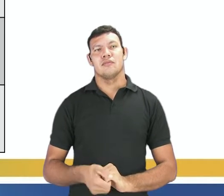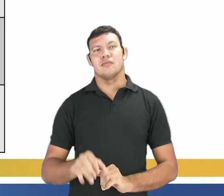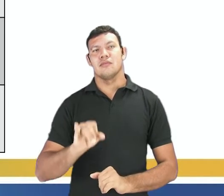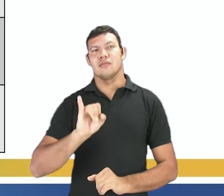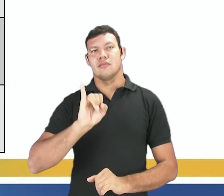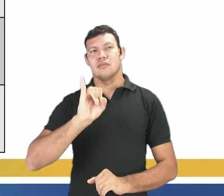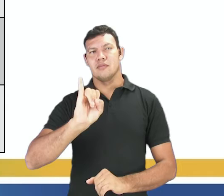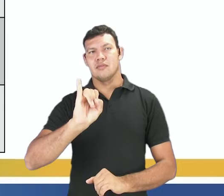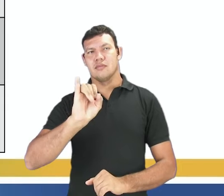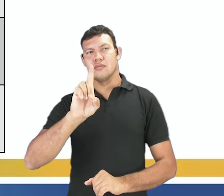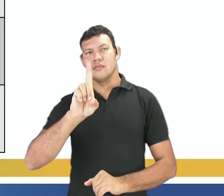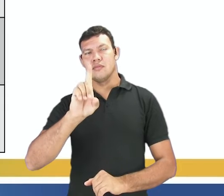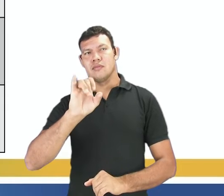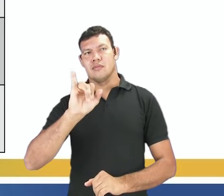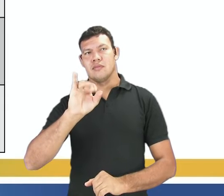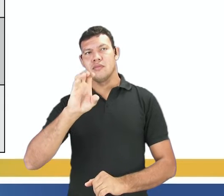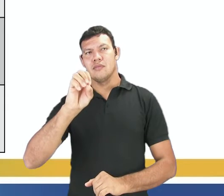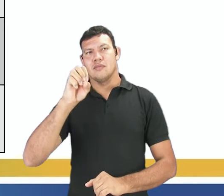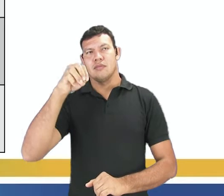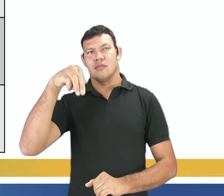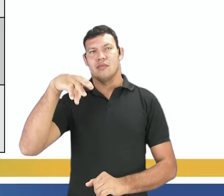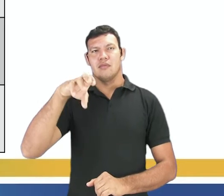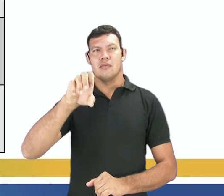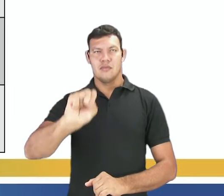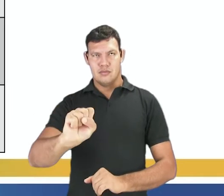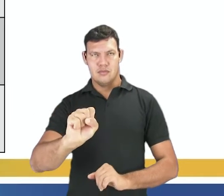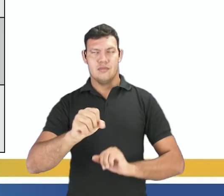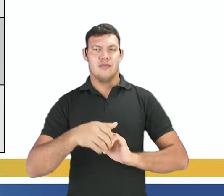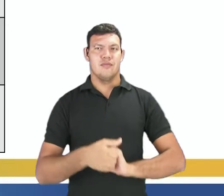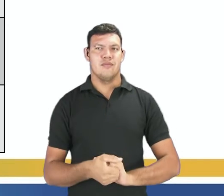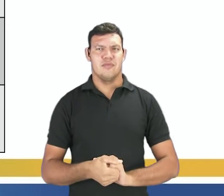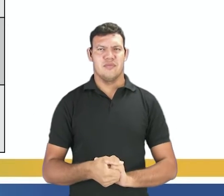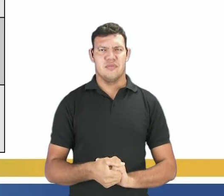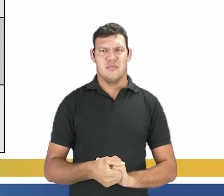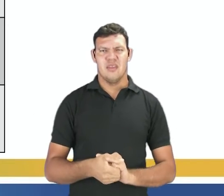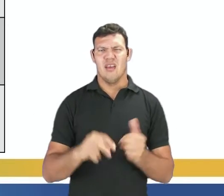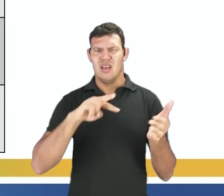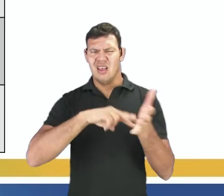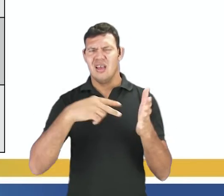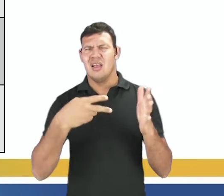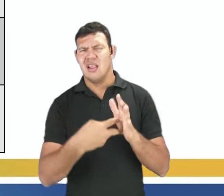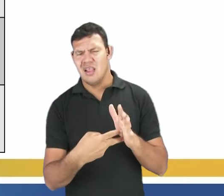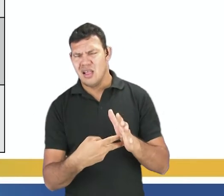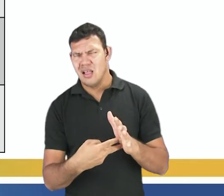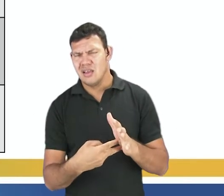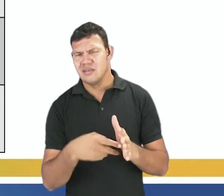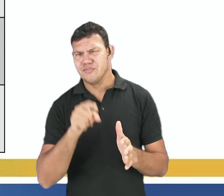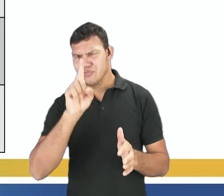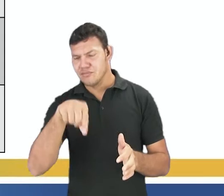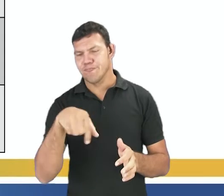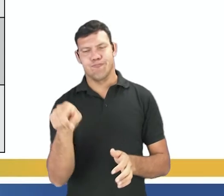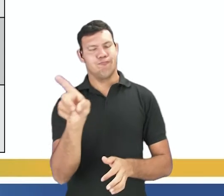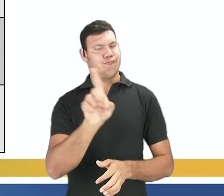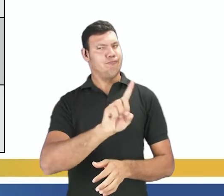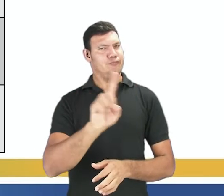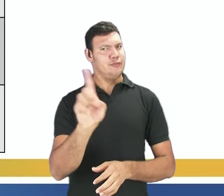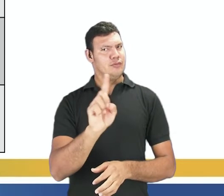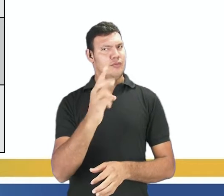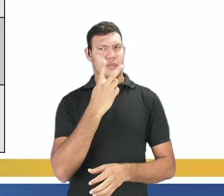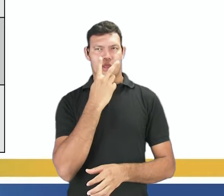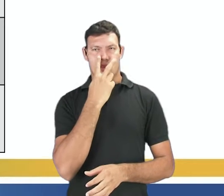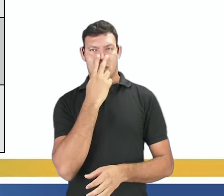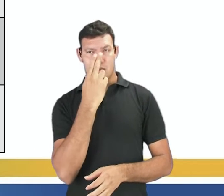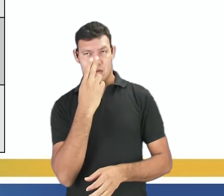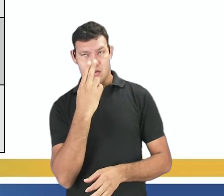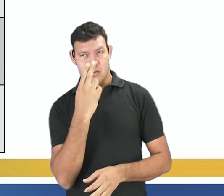idioms. Idioms não significa necessariamente idioma, ok? Apesar de ser um cognato, de parecer um cognato. Nesse